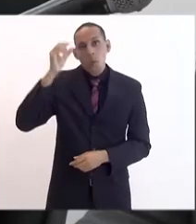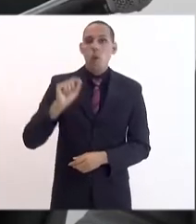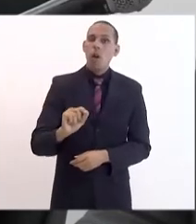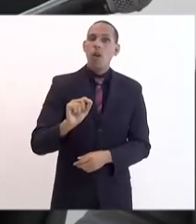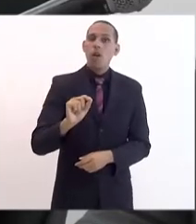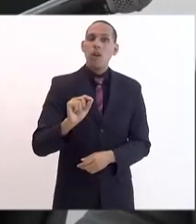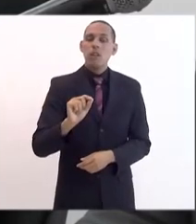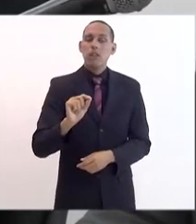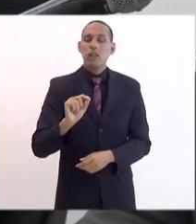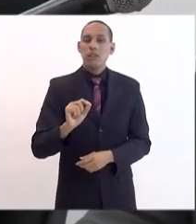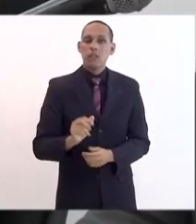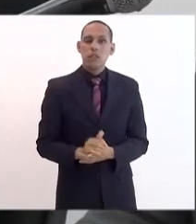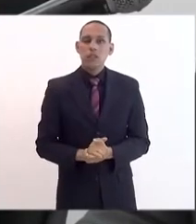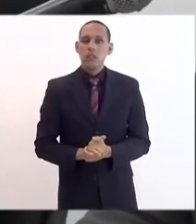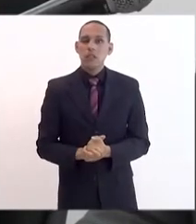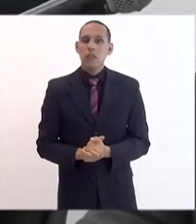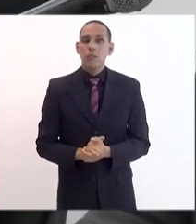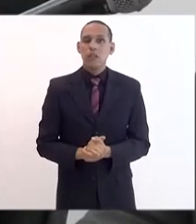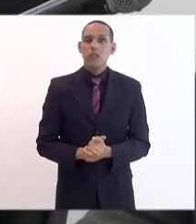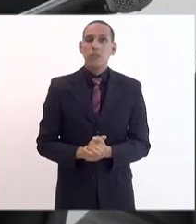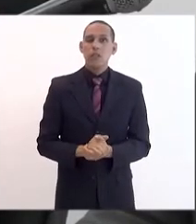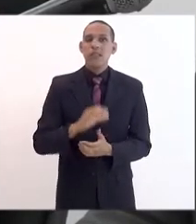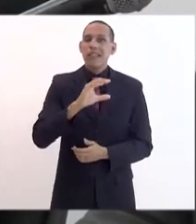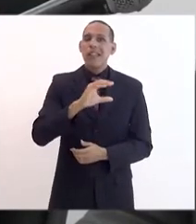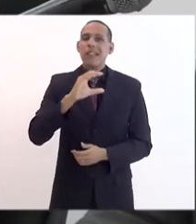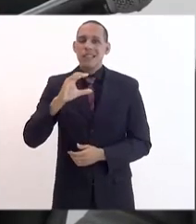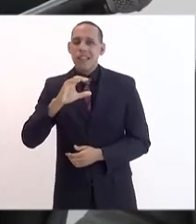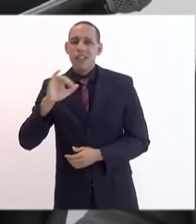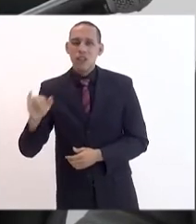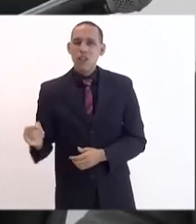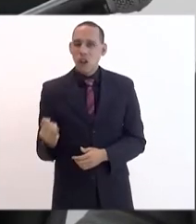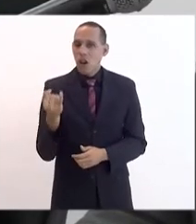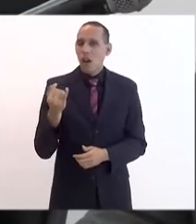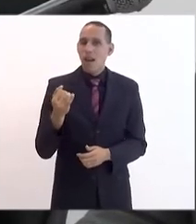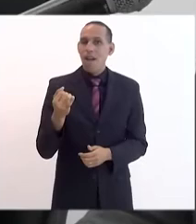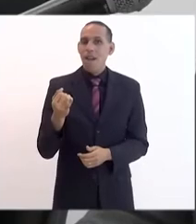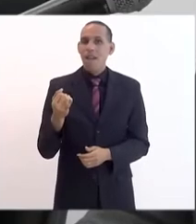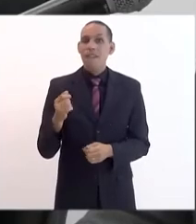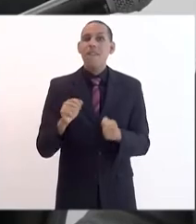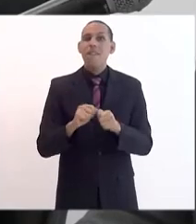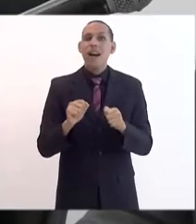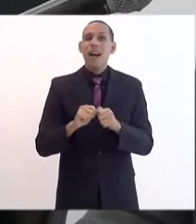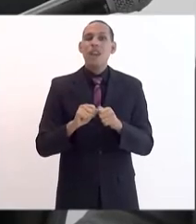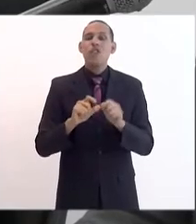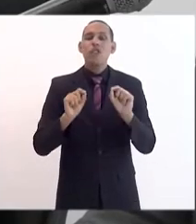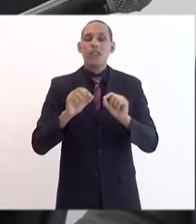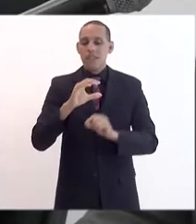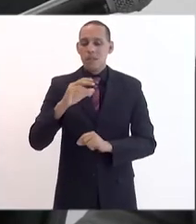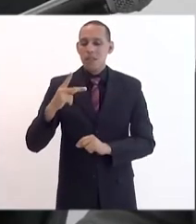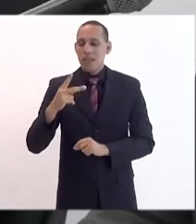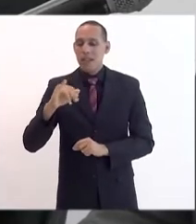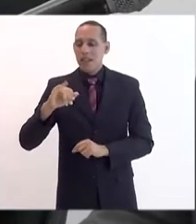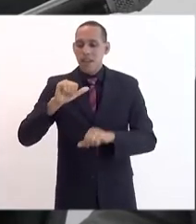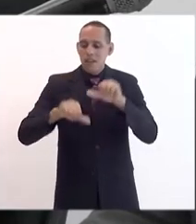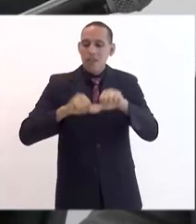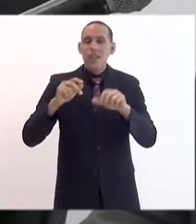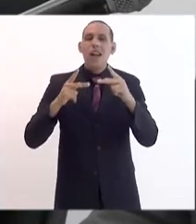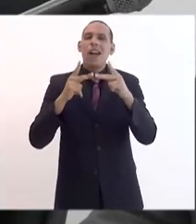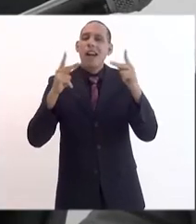fazer, possivelmente a CCJ estaria fazendo pizza com a CPI. A CCJ. Eu vi